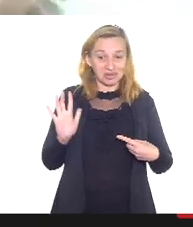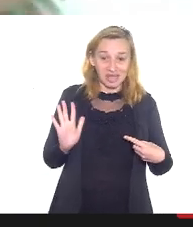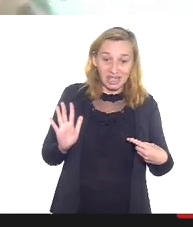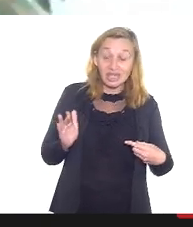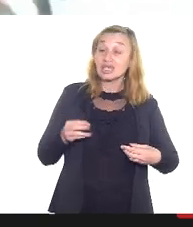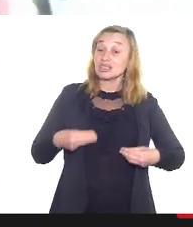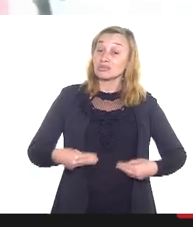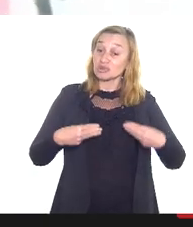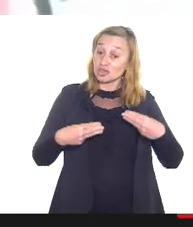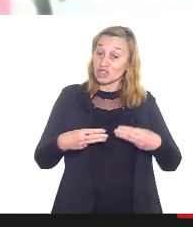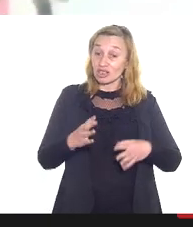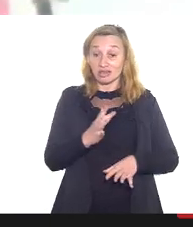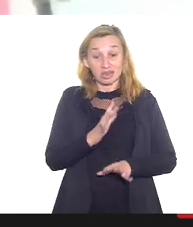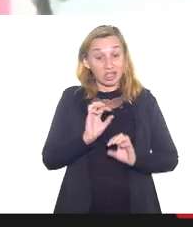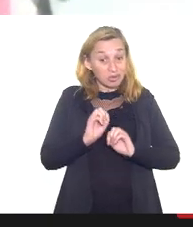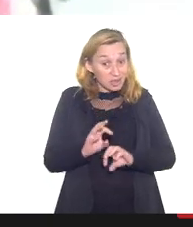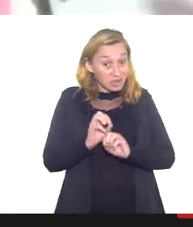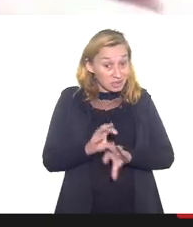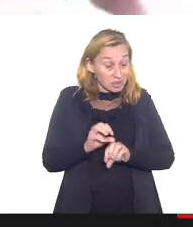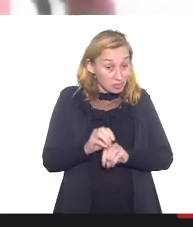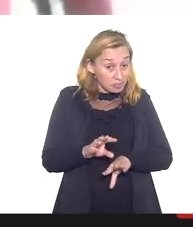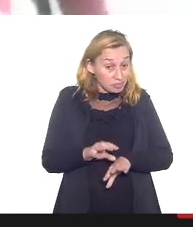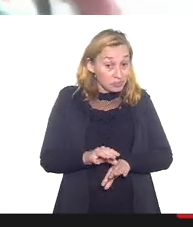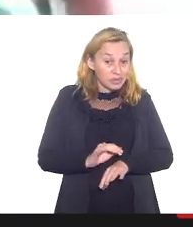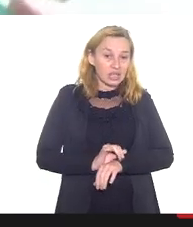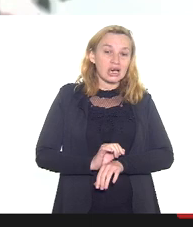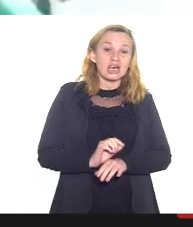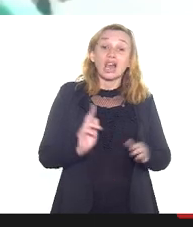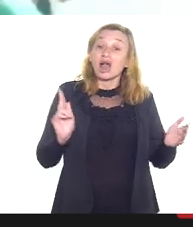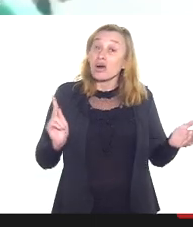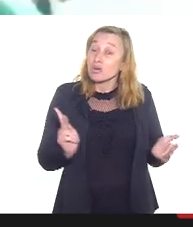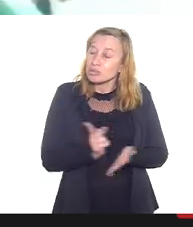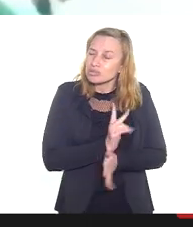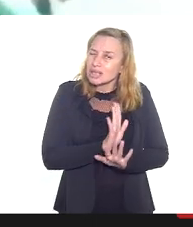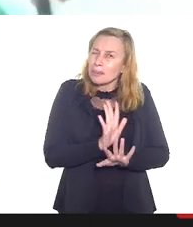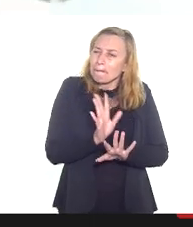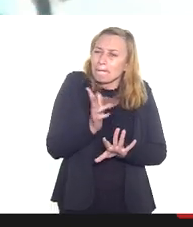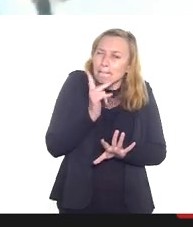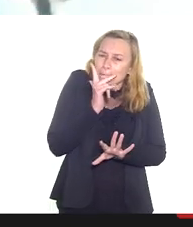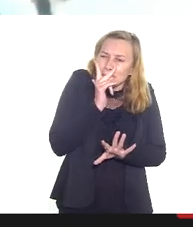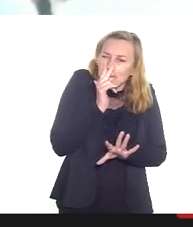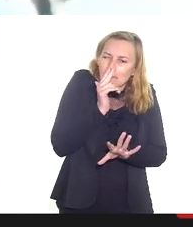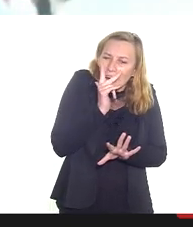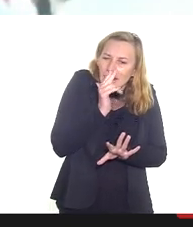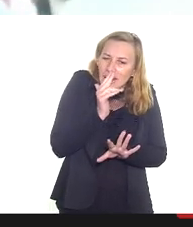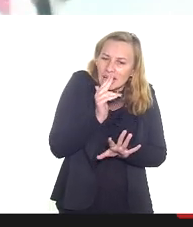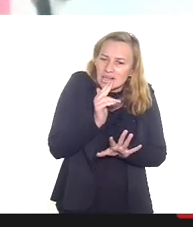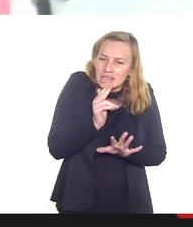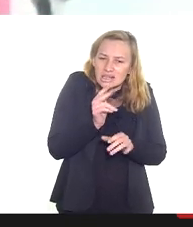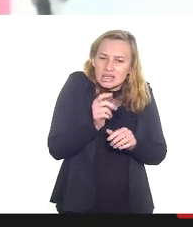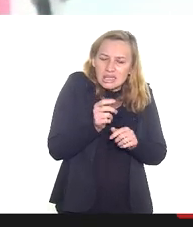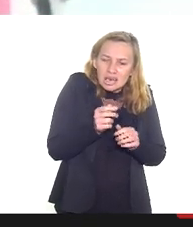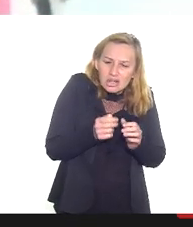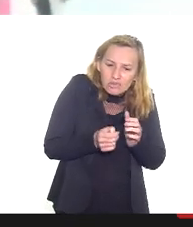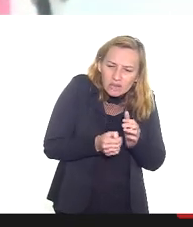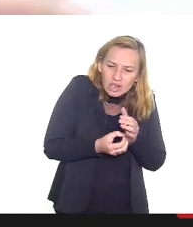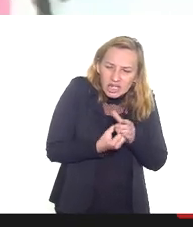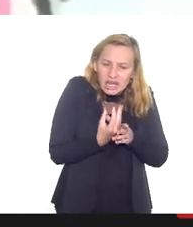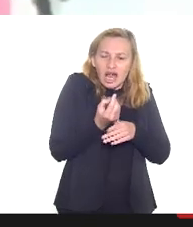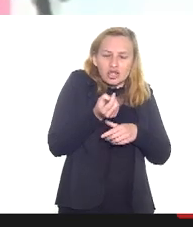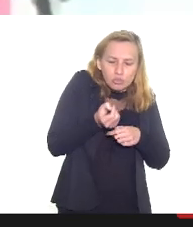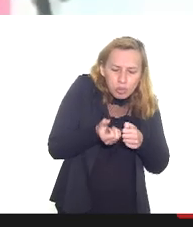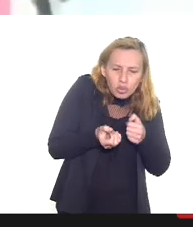da Educação. E isto surgiu, é como se fossem conta-gotas, não é? Então, isso